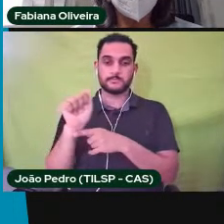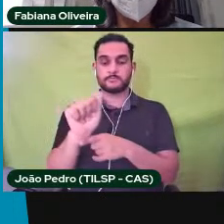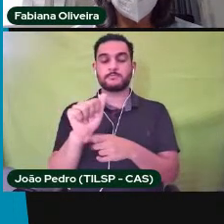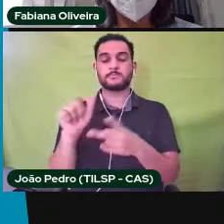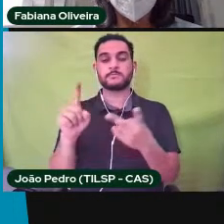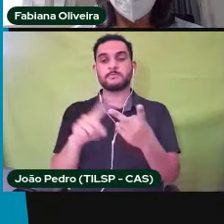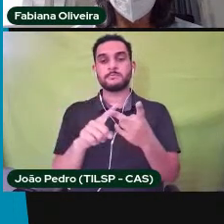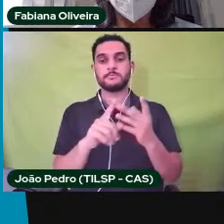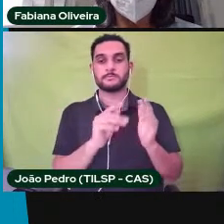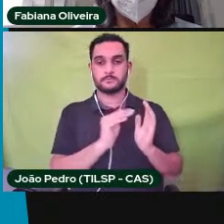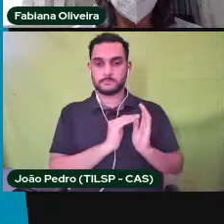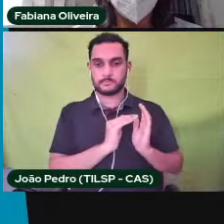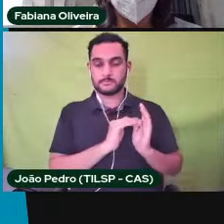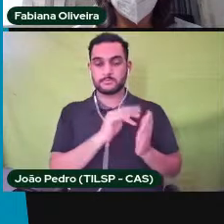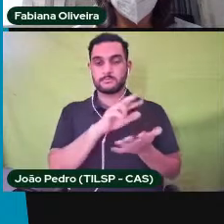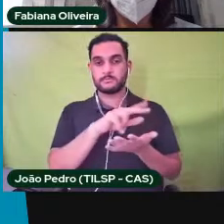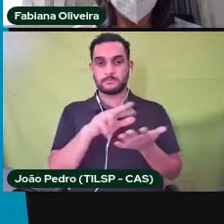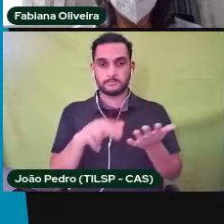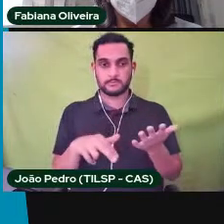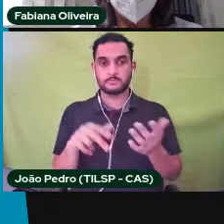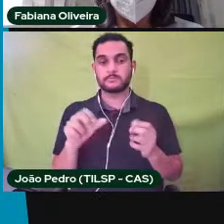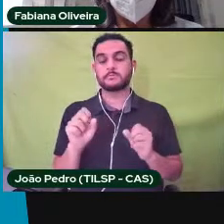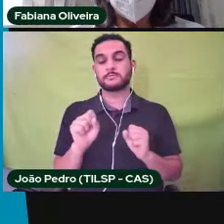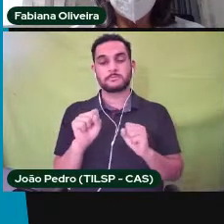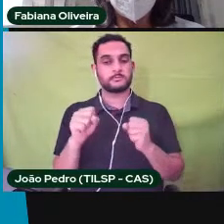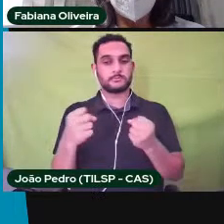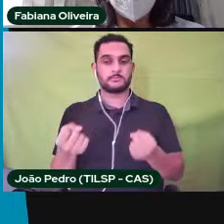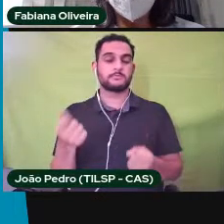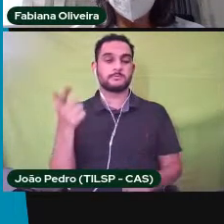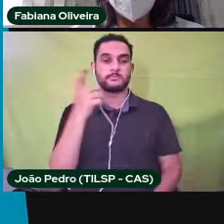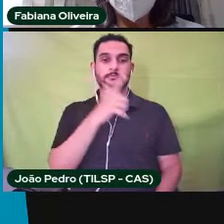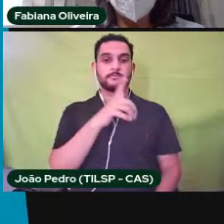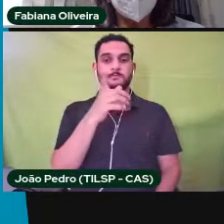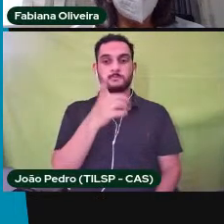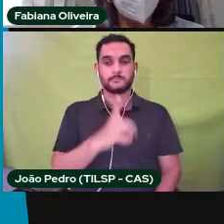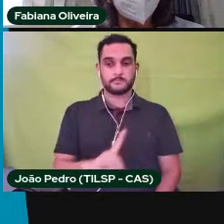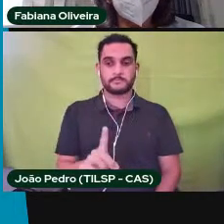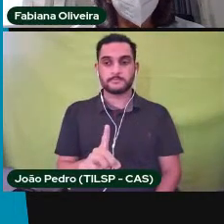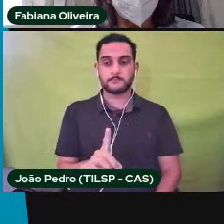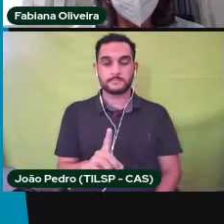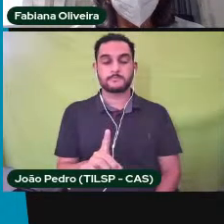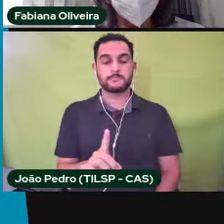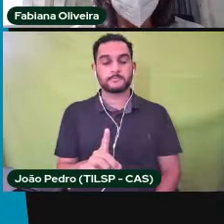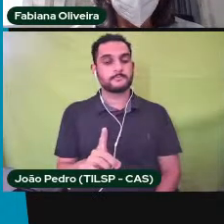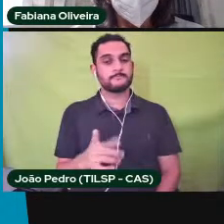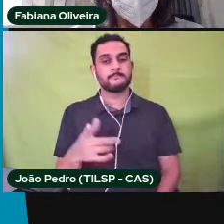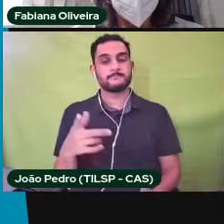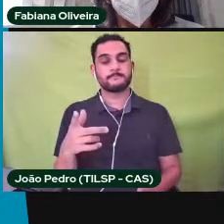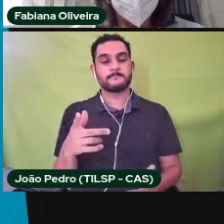são de atendimento, defesa e garantia de direito, ela é inegável.